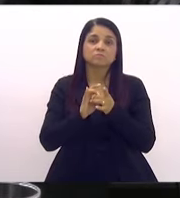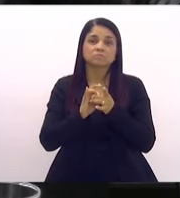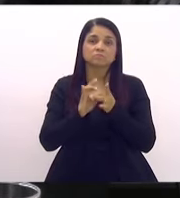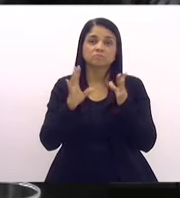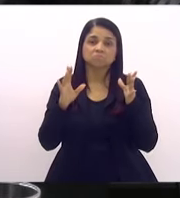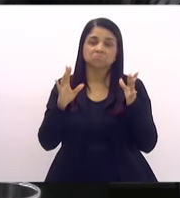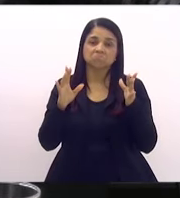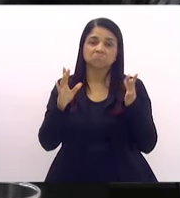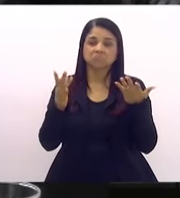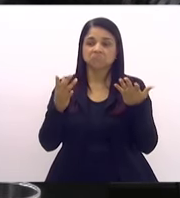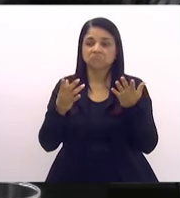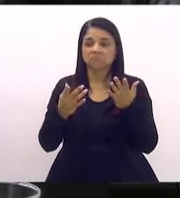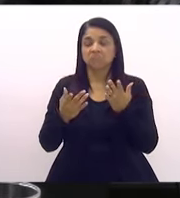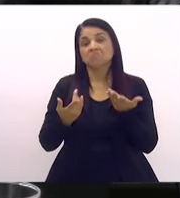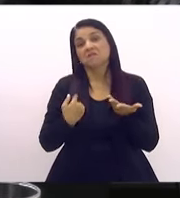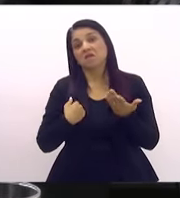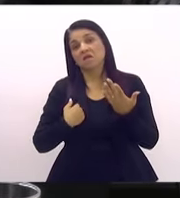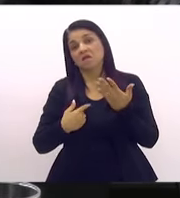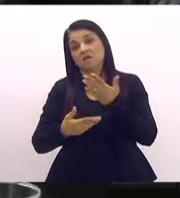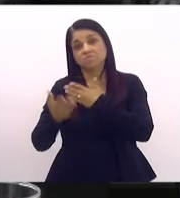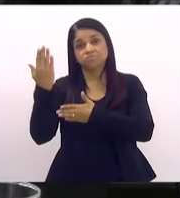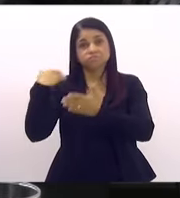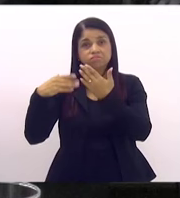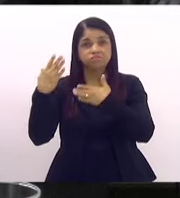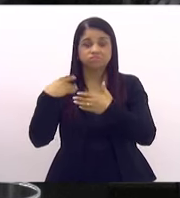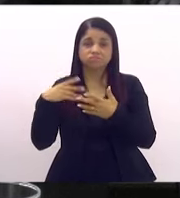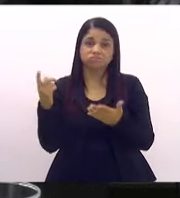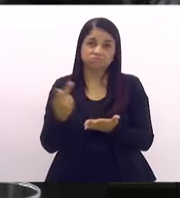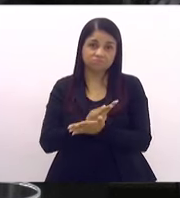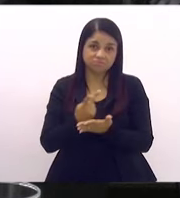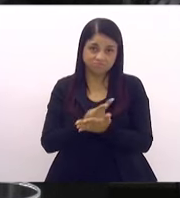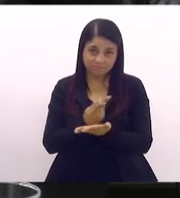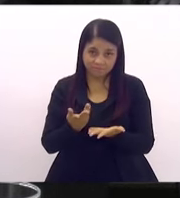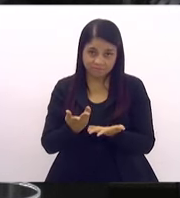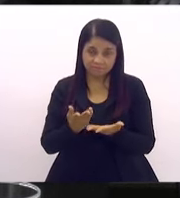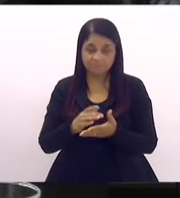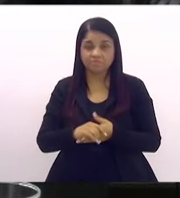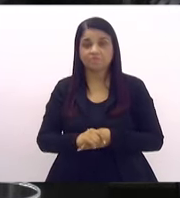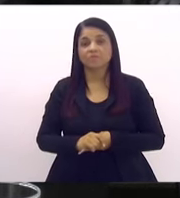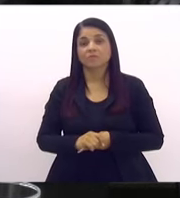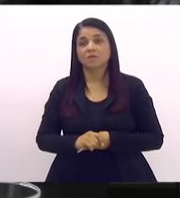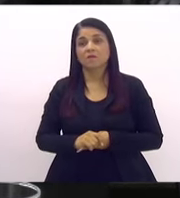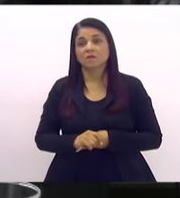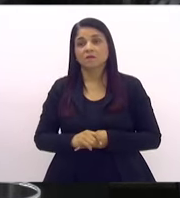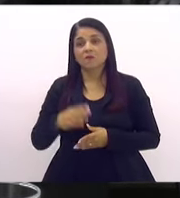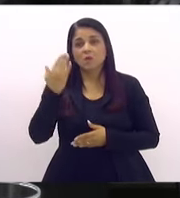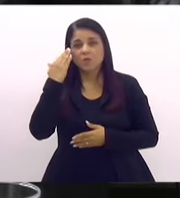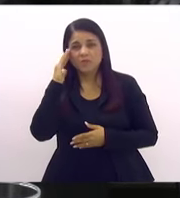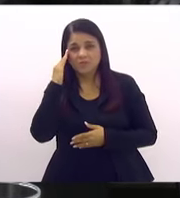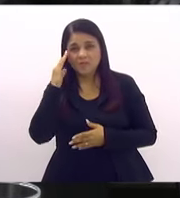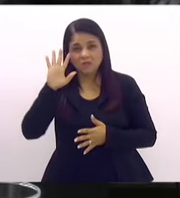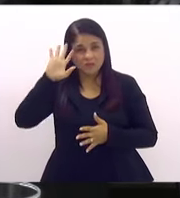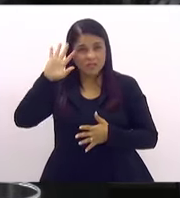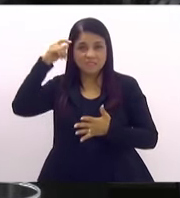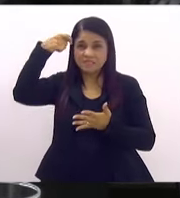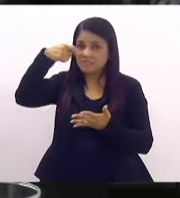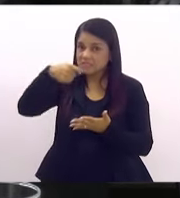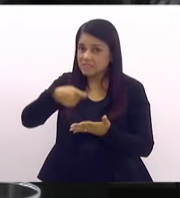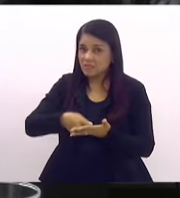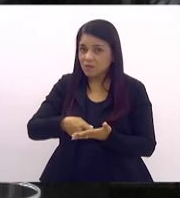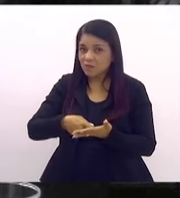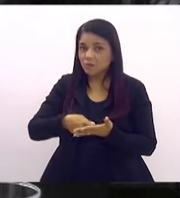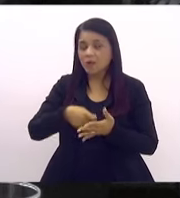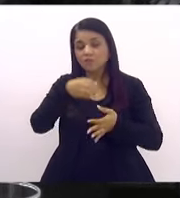precário, né? Então, eu entendo que seria muito mais uma decisão de você ir